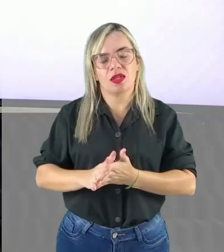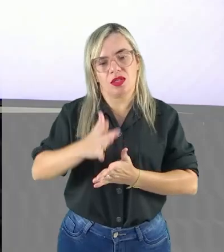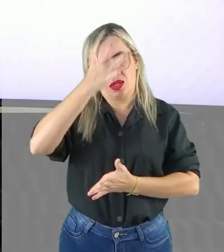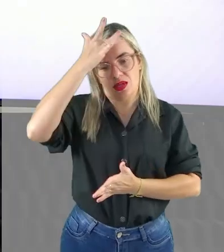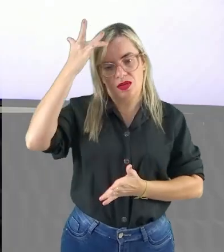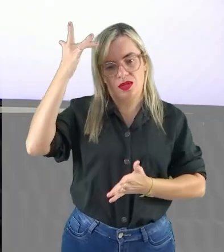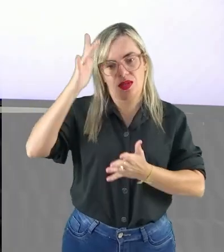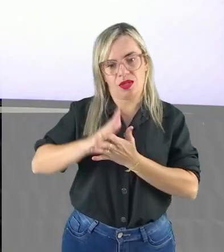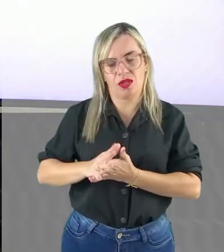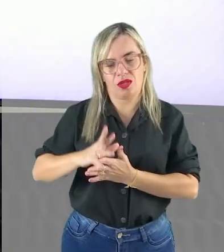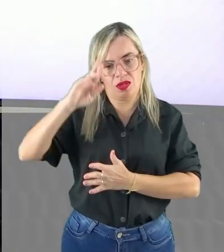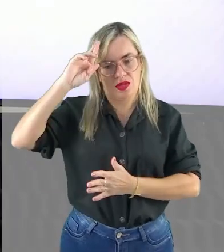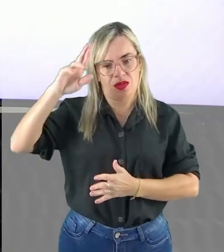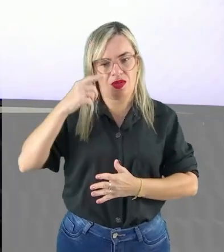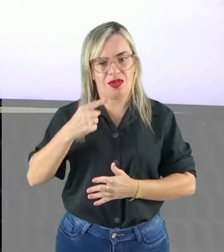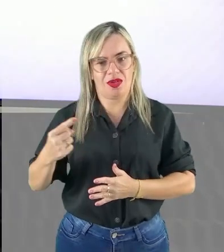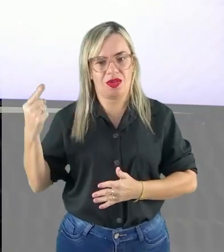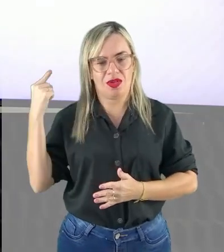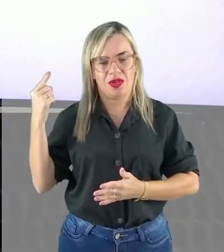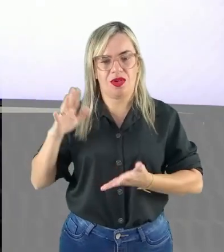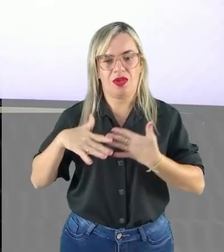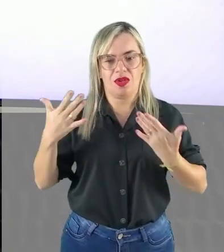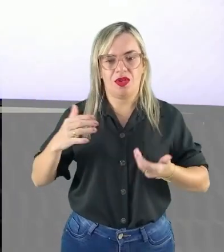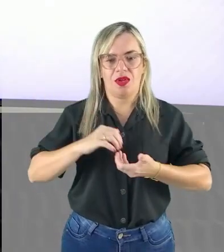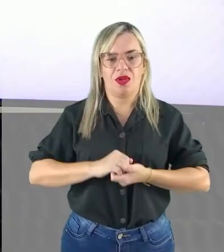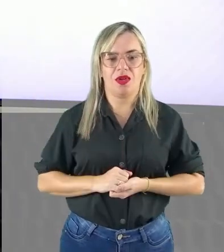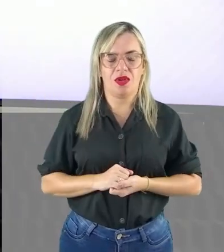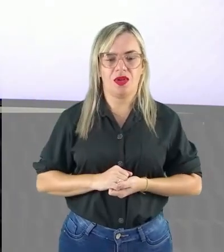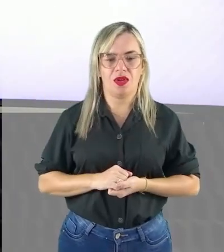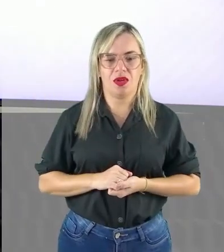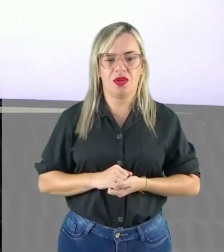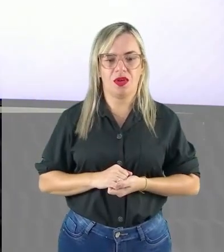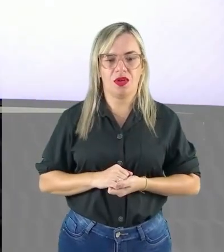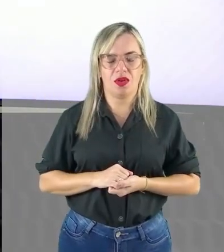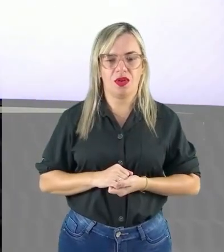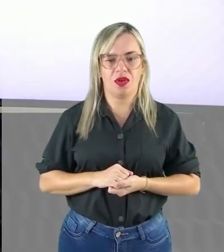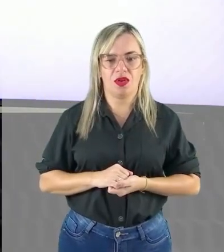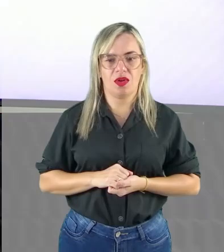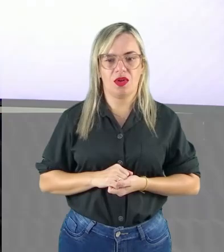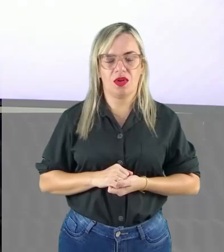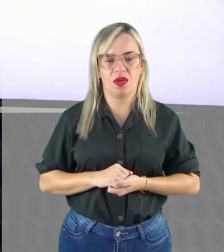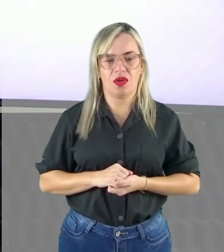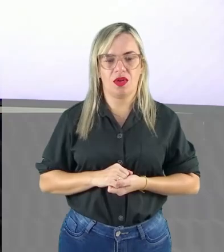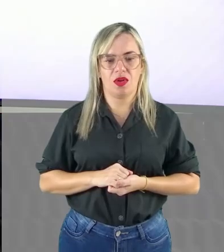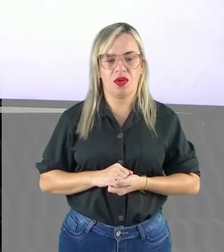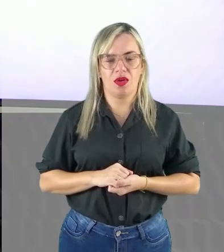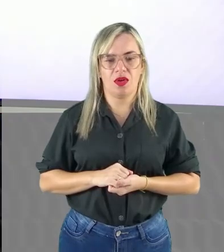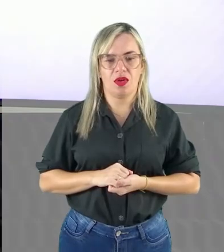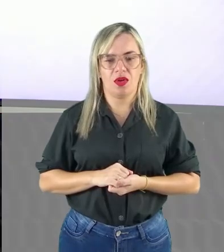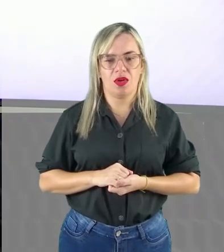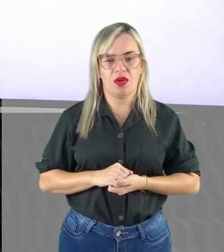adquirir em Japão por unos 1.400 euros. Mais dados em